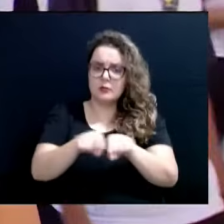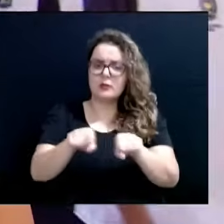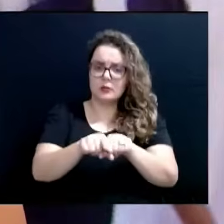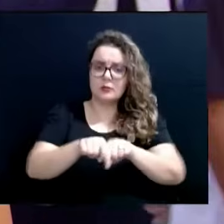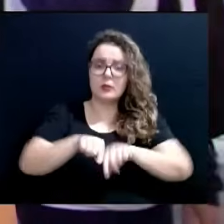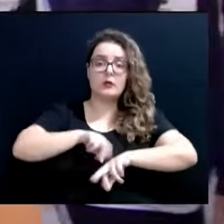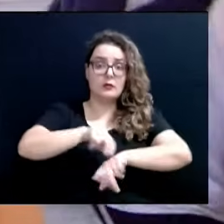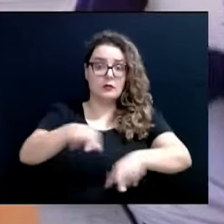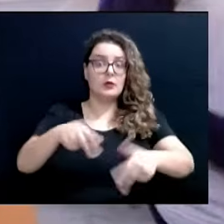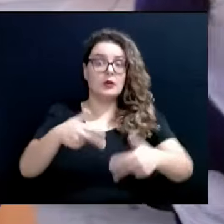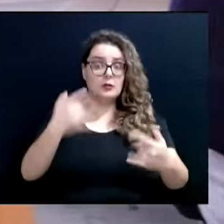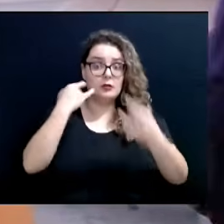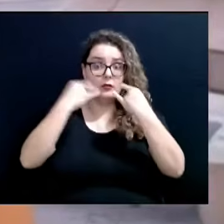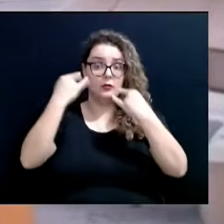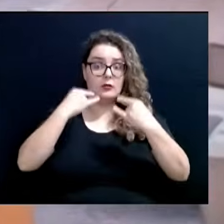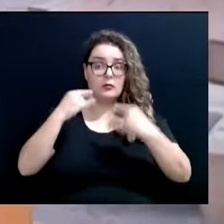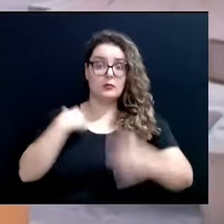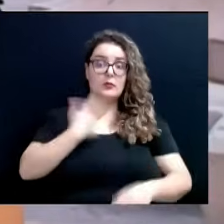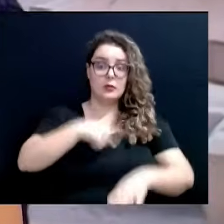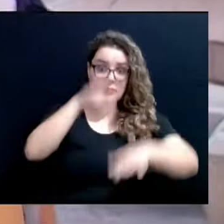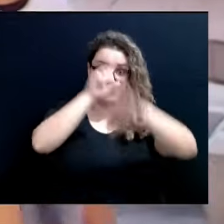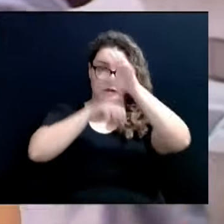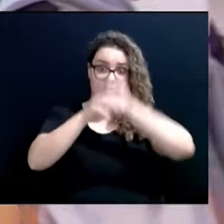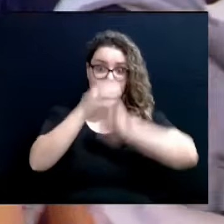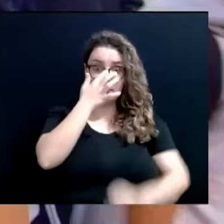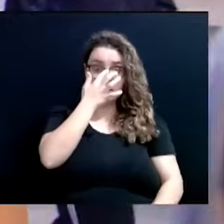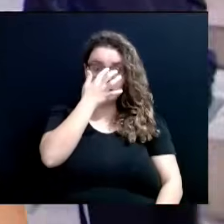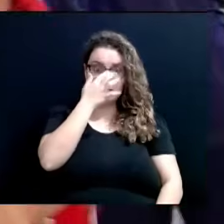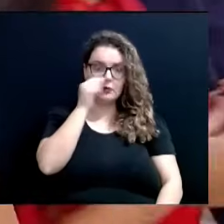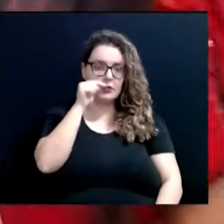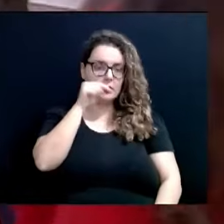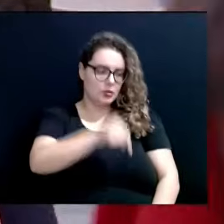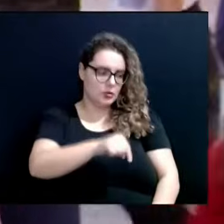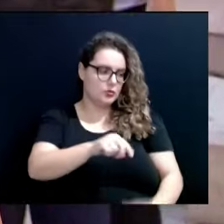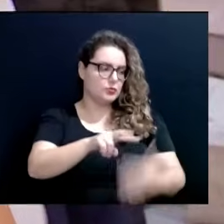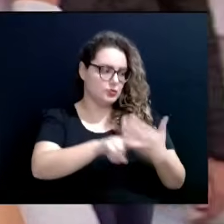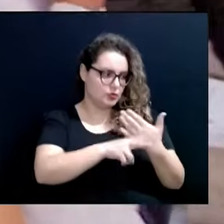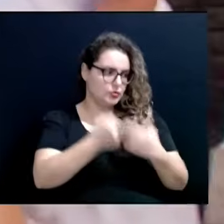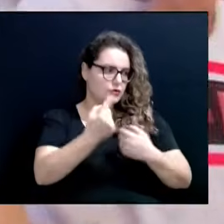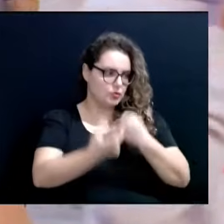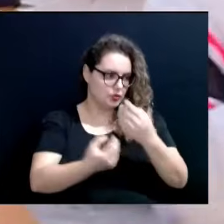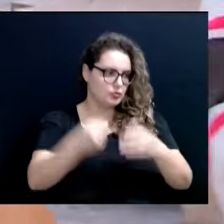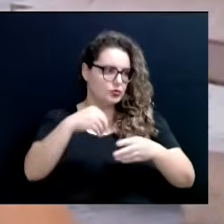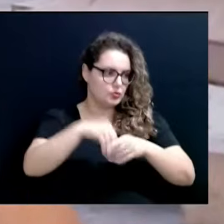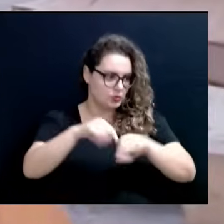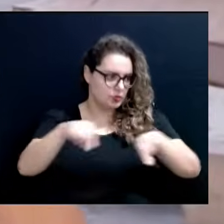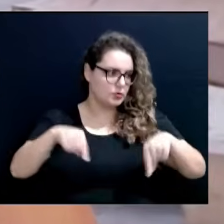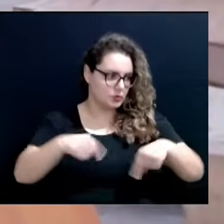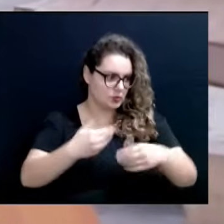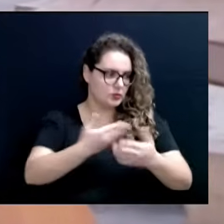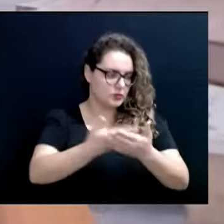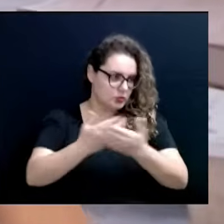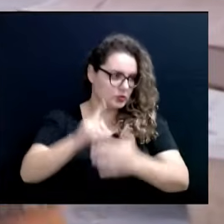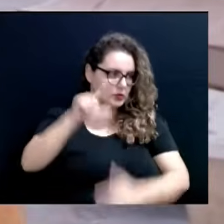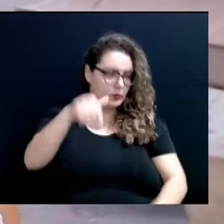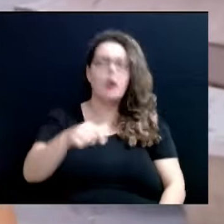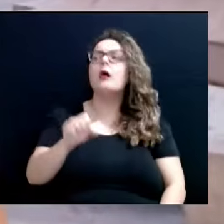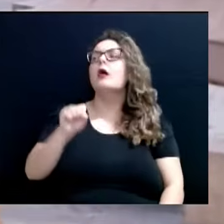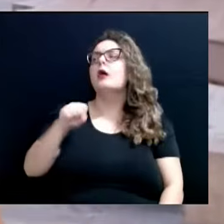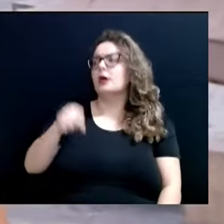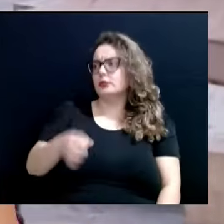interessante para a gente aprender. Isso repercute de alguma forma dentro da sala de aula depois? Com certeza, né? O